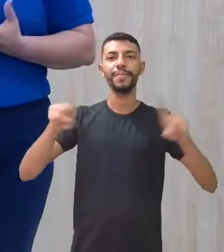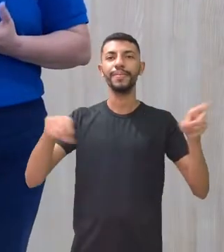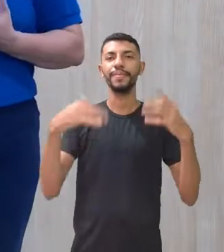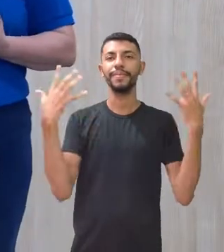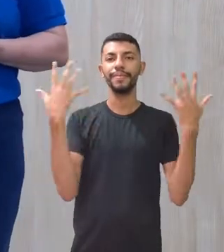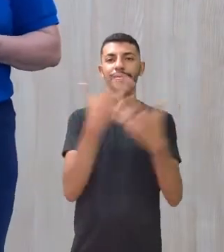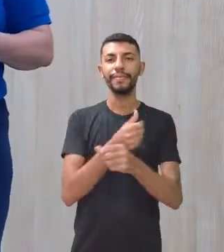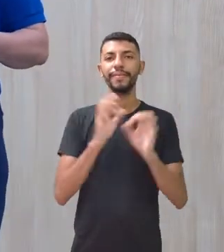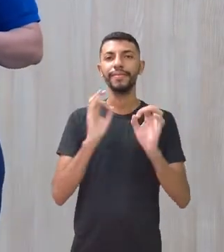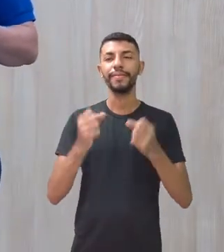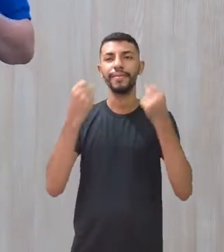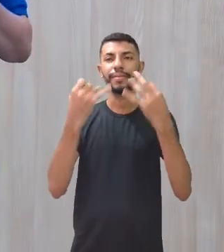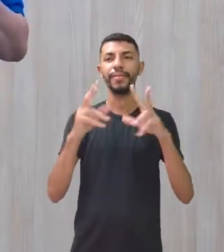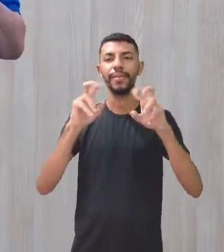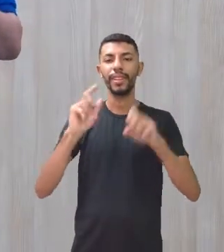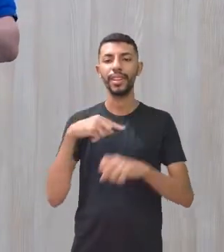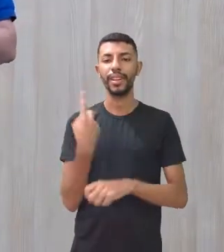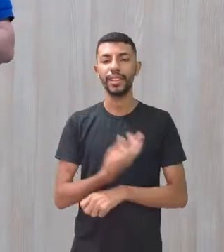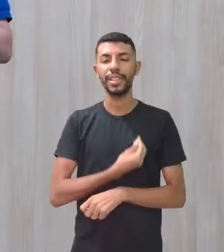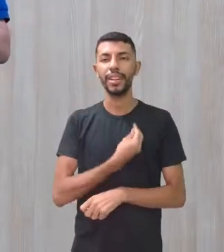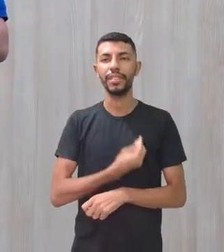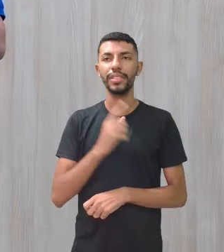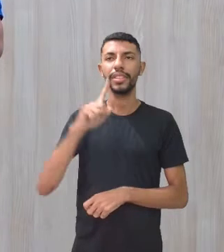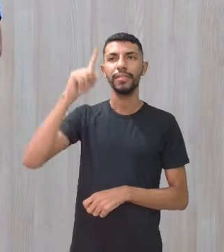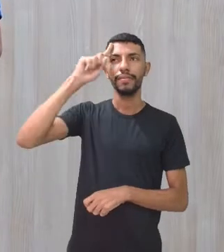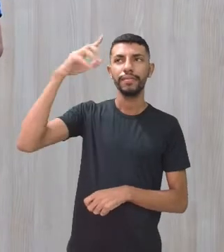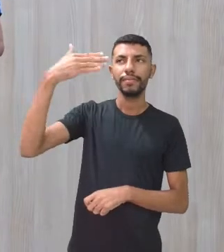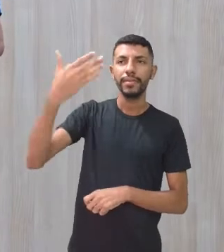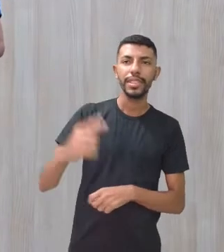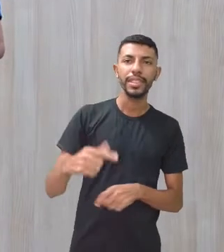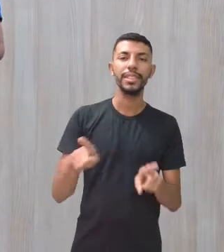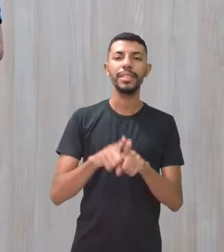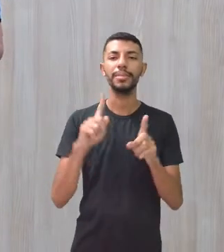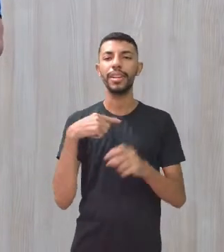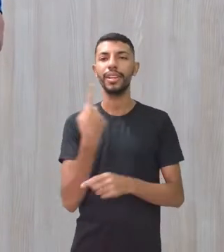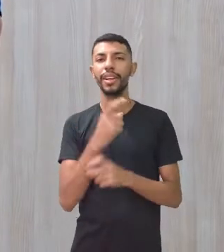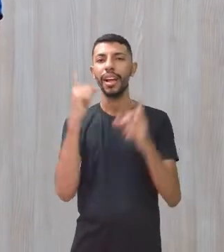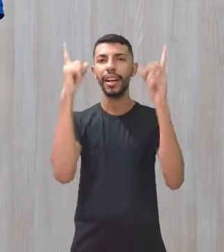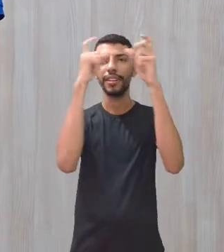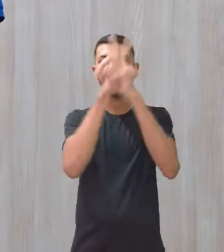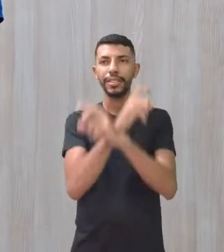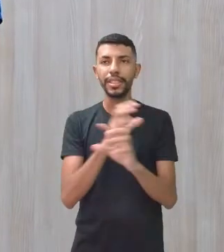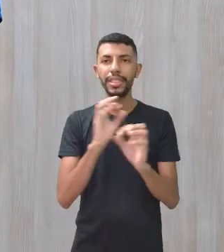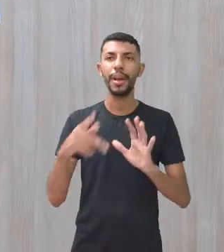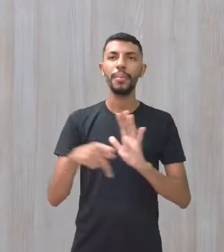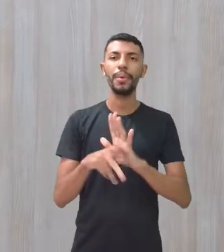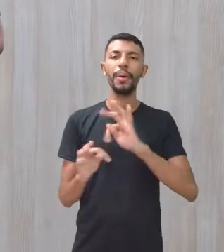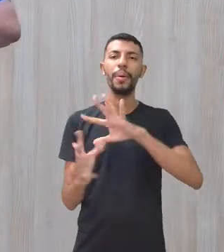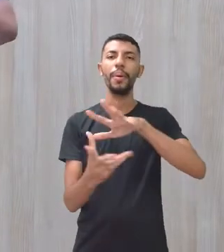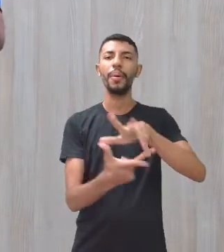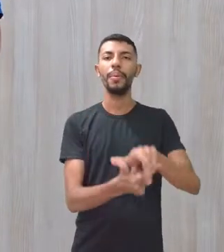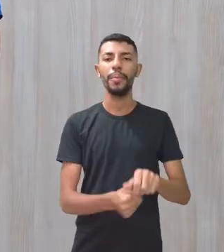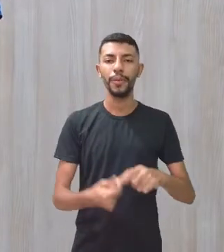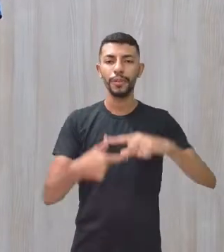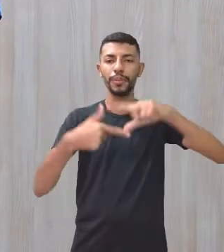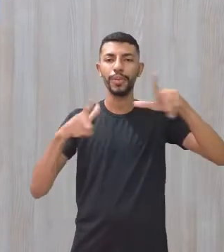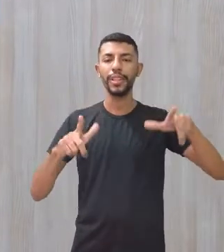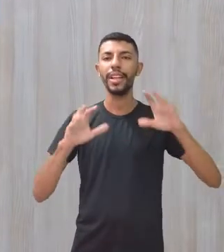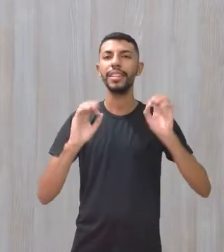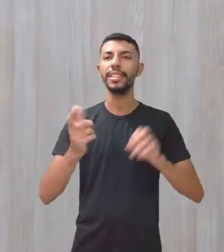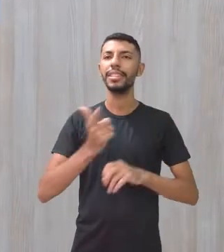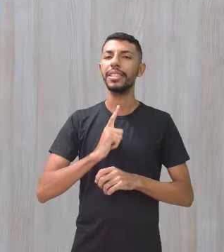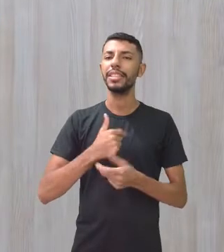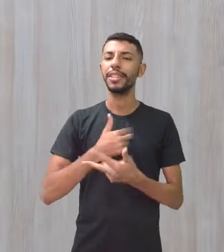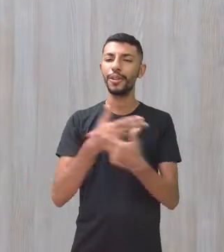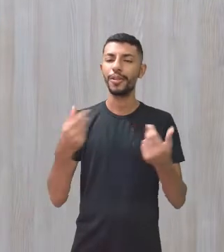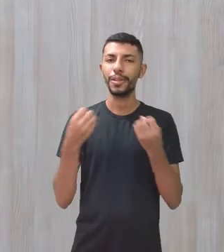da nossa vida, do nosso cotidiano, das nossas dificuldades, né? Desse mundo moderno, tão cheio de coisas boas,